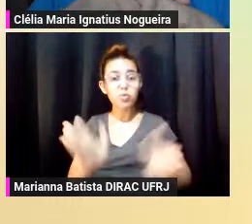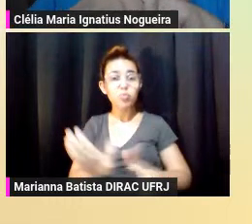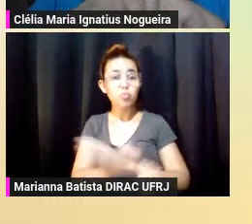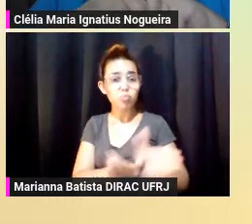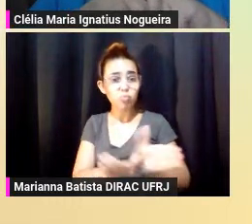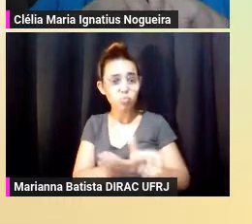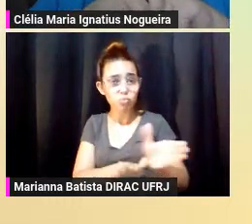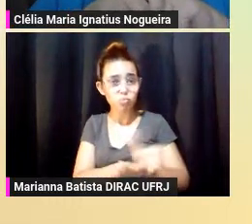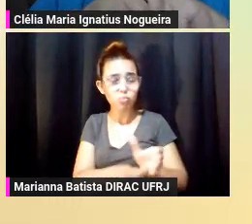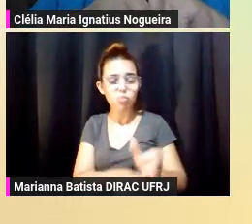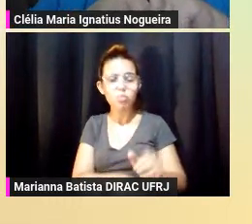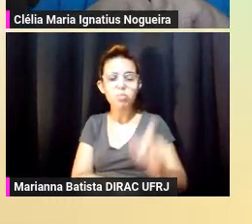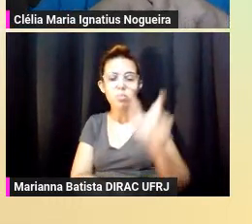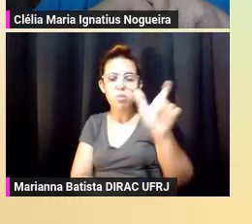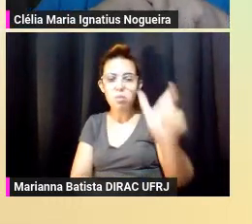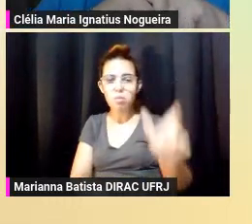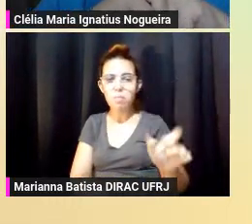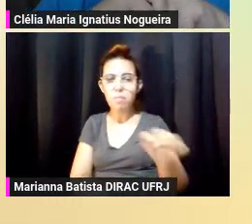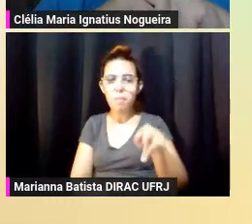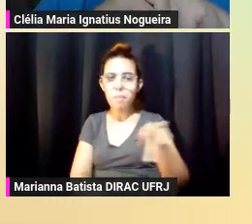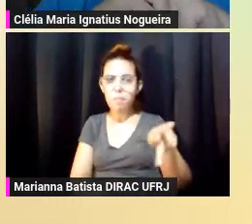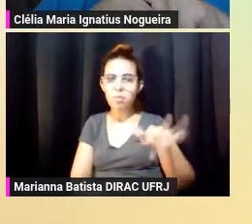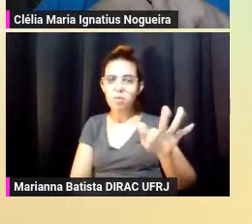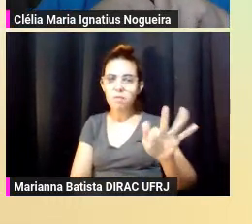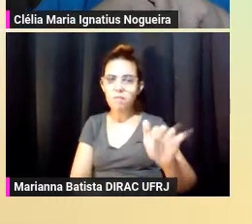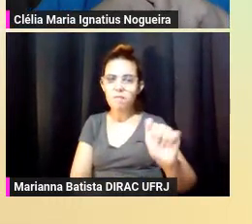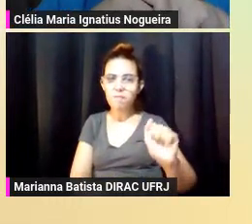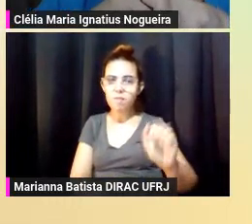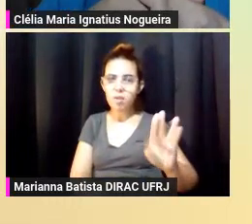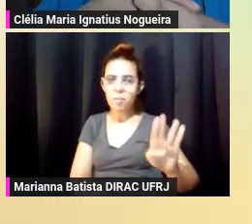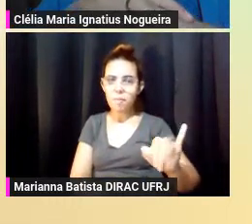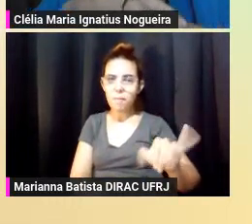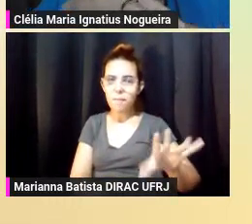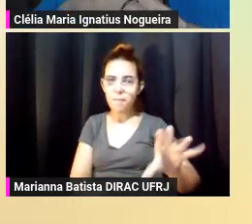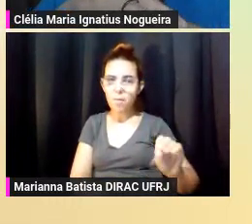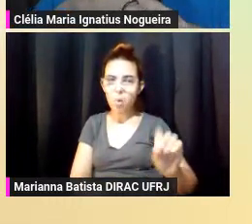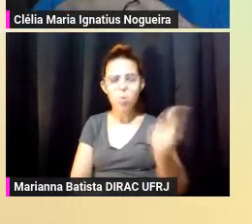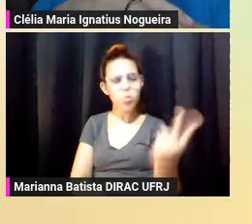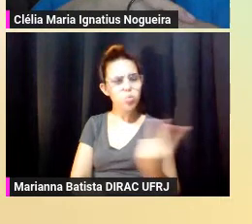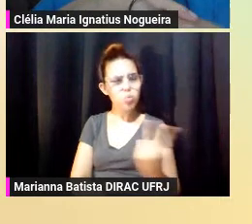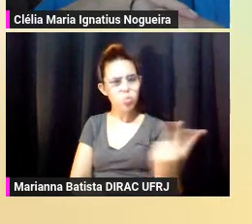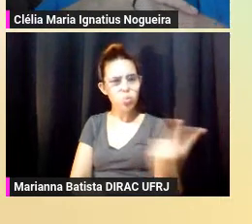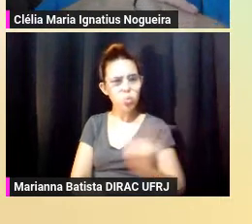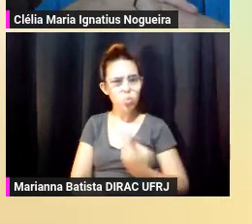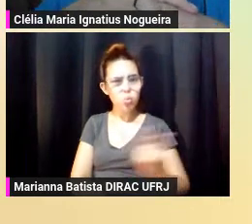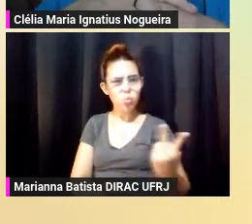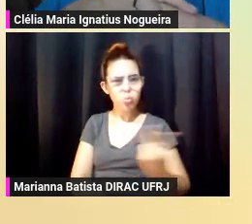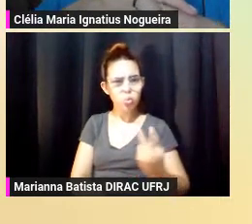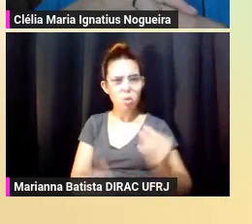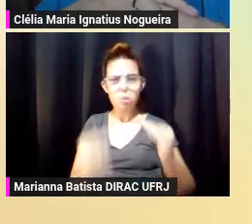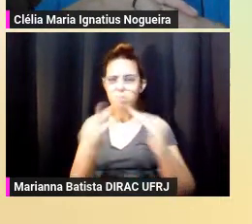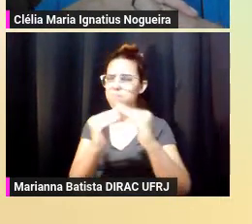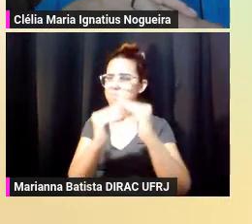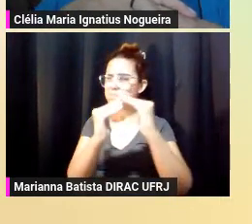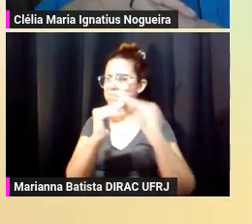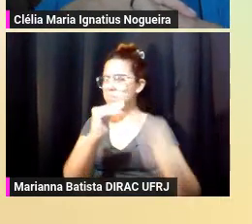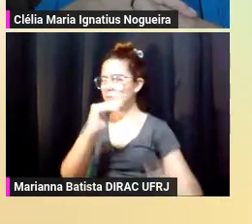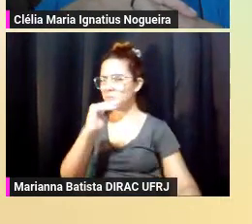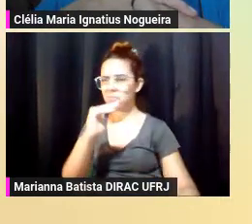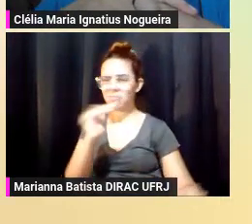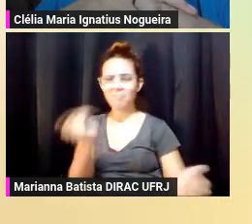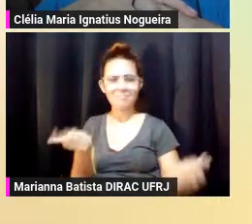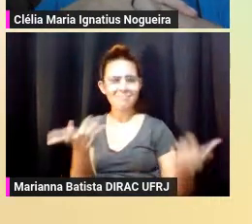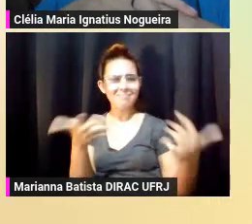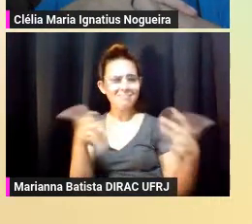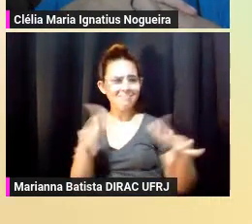Borges, né? E nós dois éramos contra a inclusão, e nós começamos a ler, começamos a discutir e